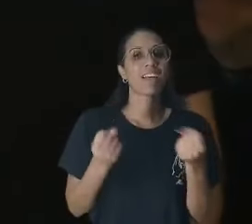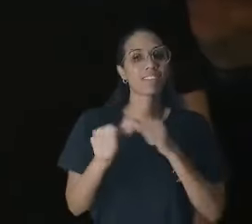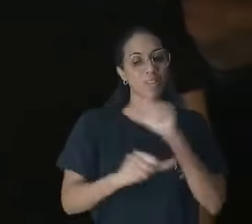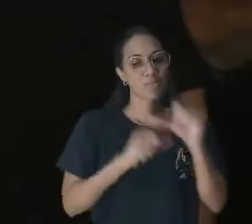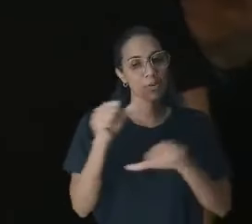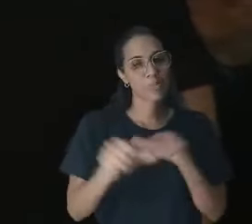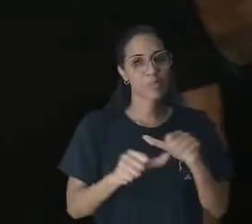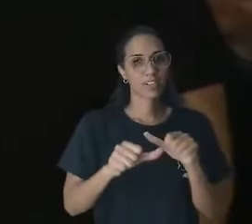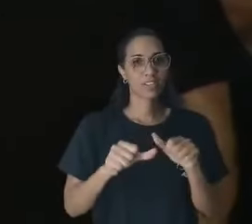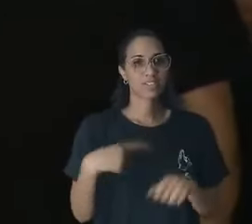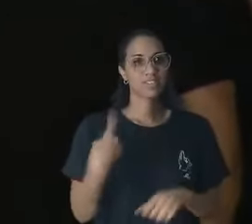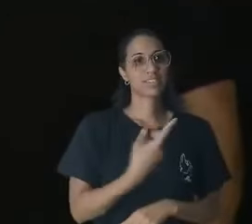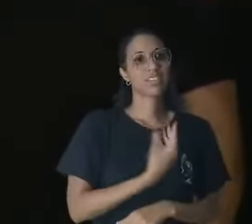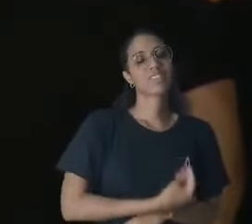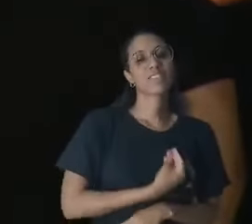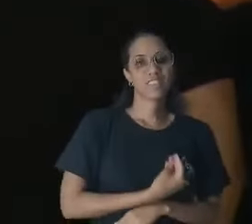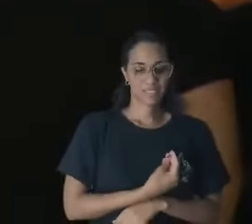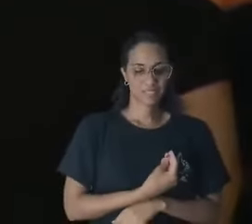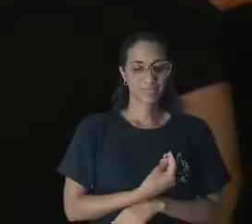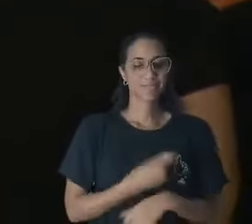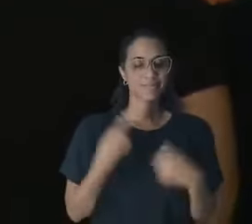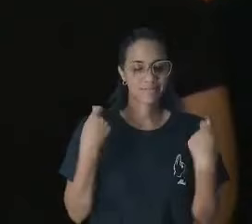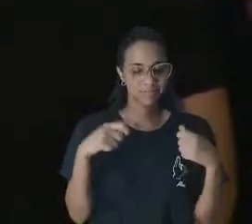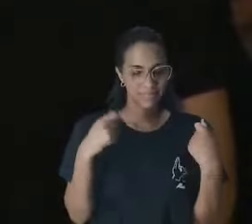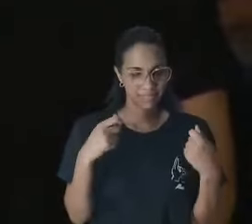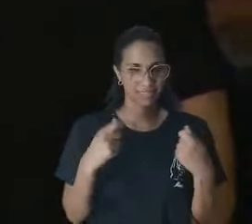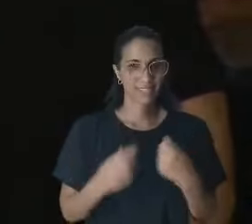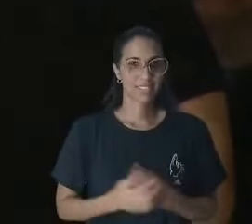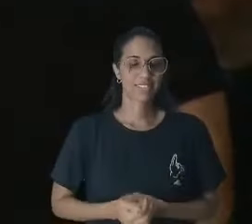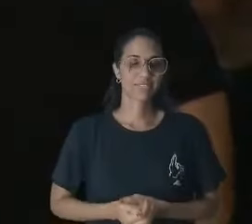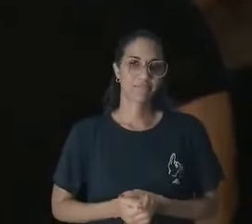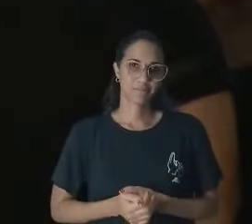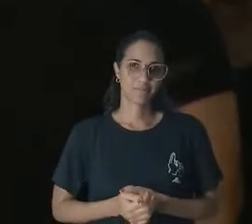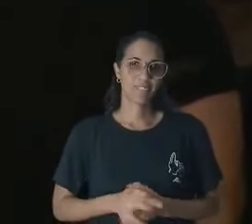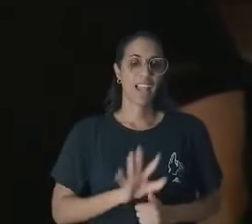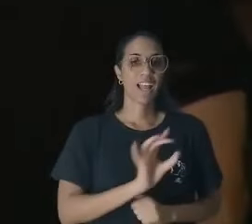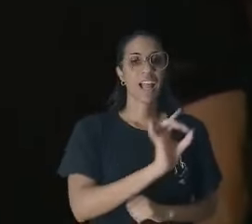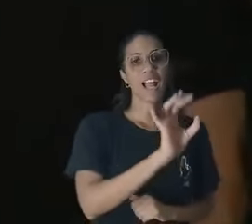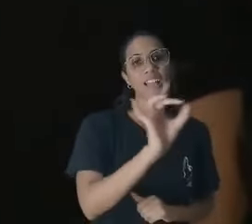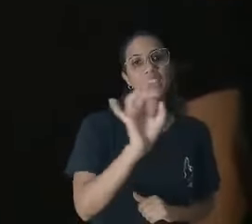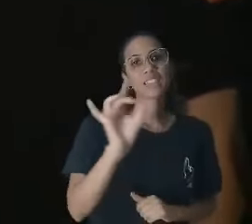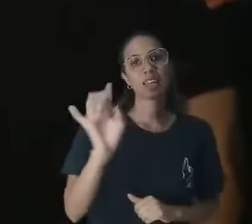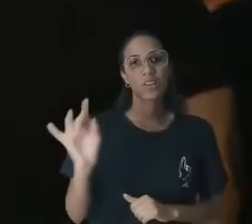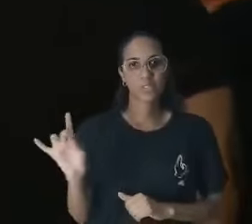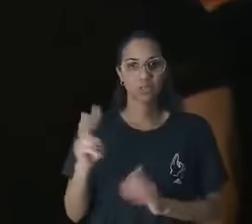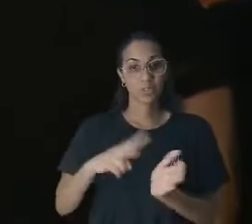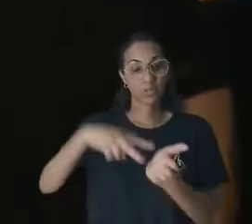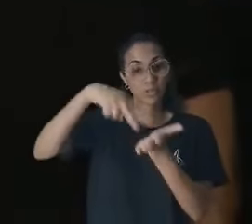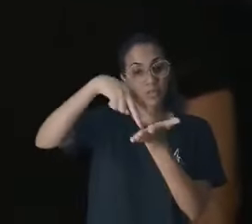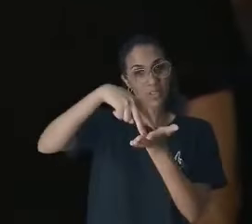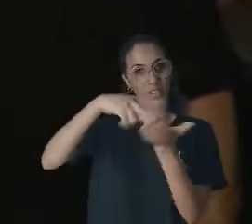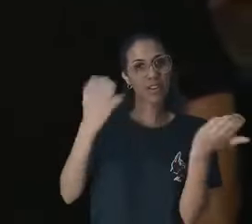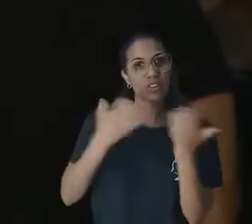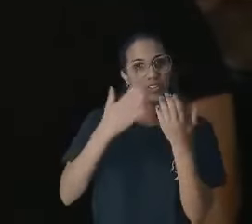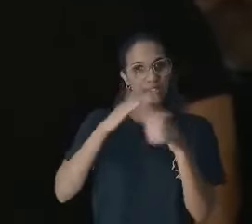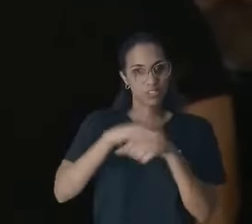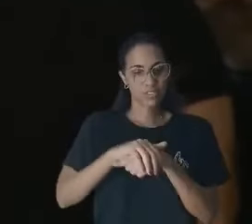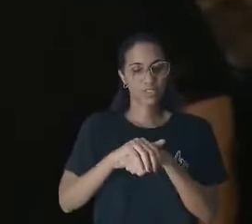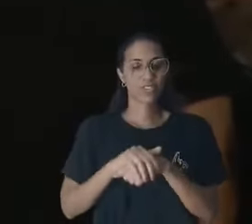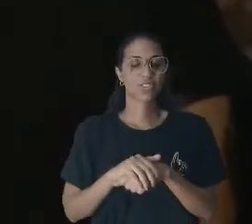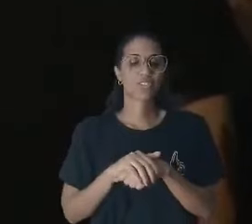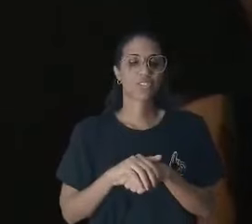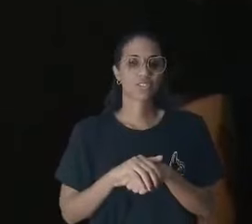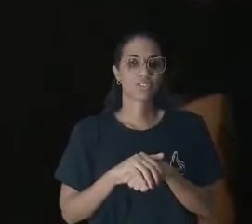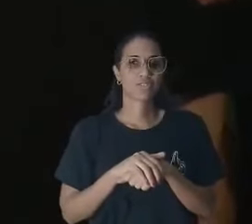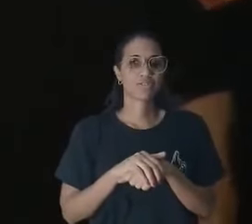em renascimento nas nossas vidas. E cada um que está de pé aqui nessa noite,